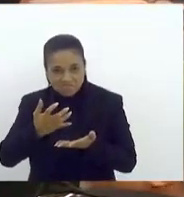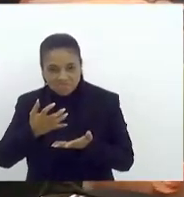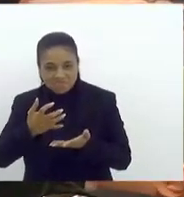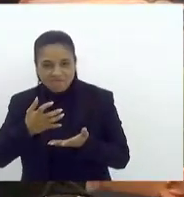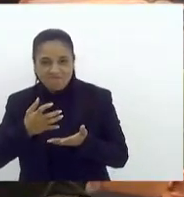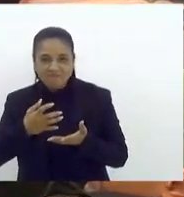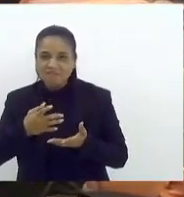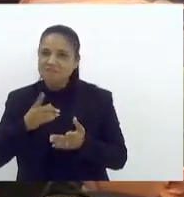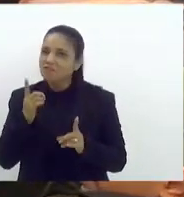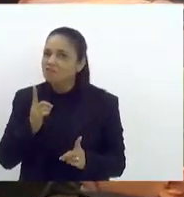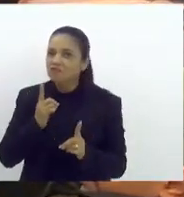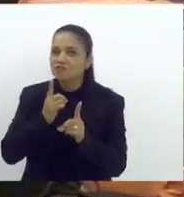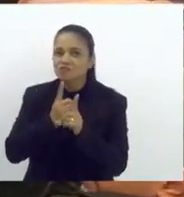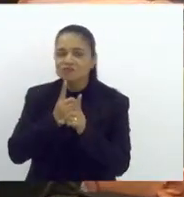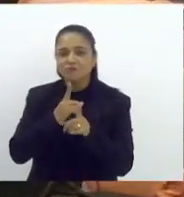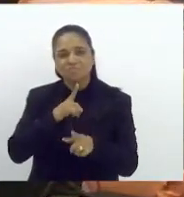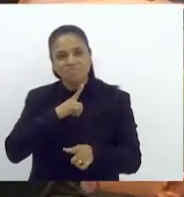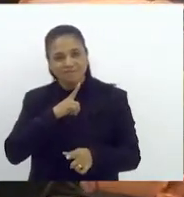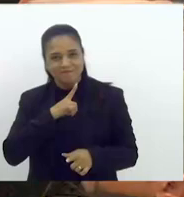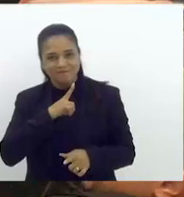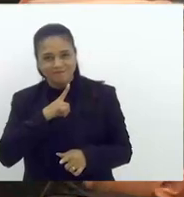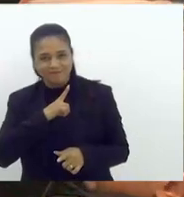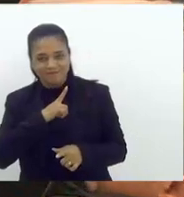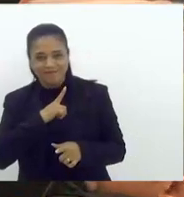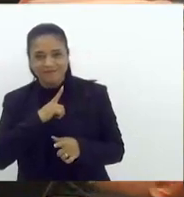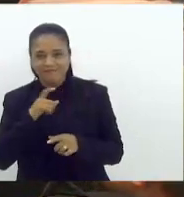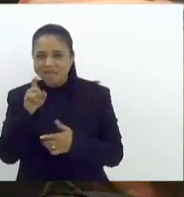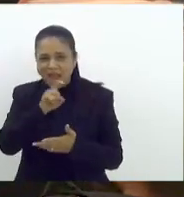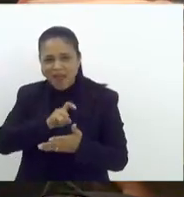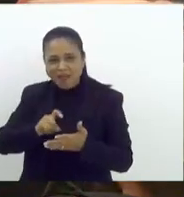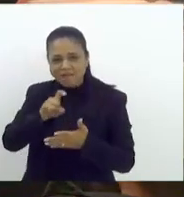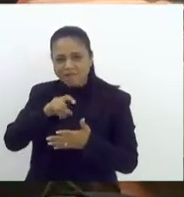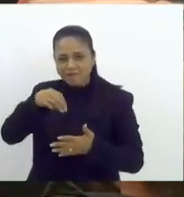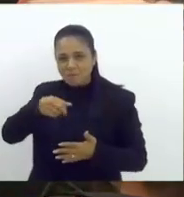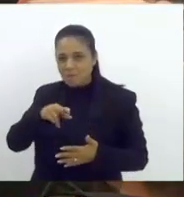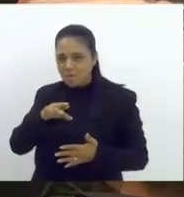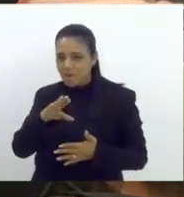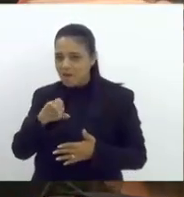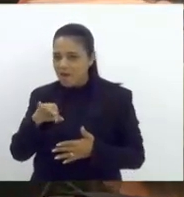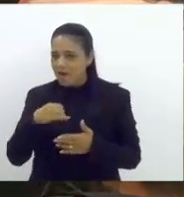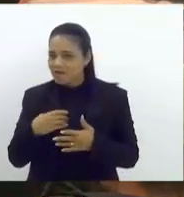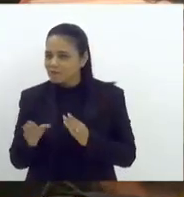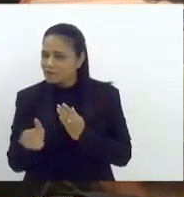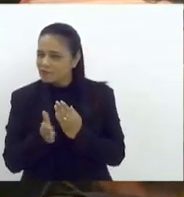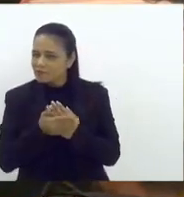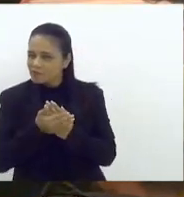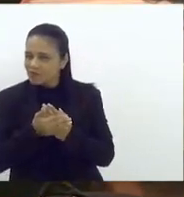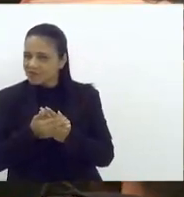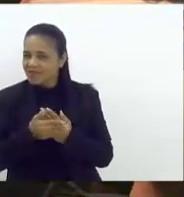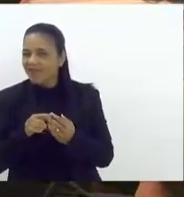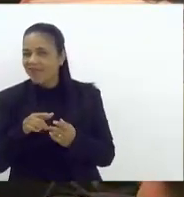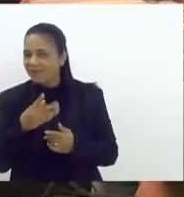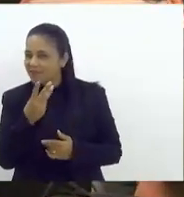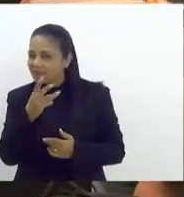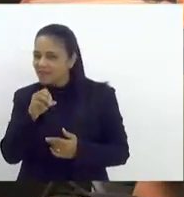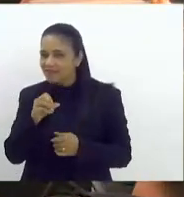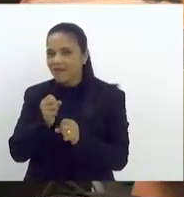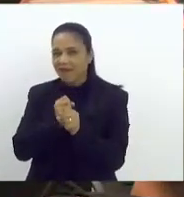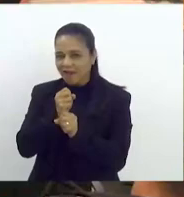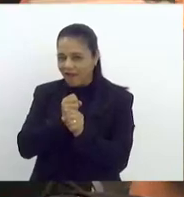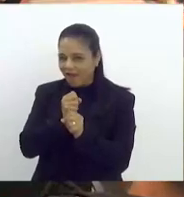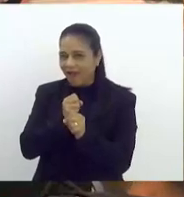a gente está descobrindo quem tem né Márcio grafite se escondendo aí o jogo 30 anos